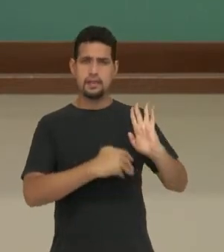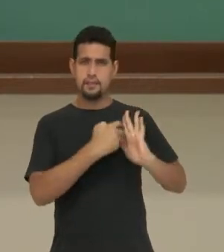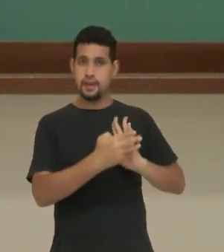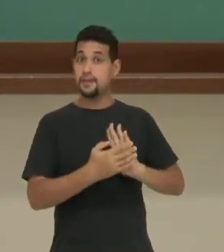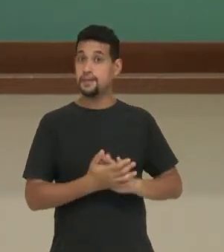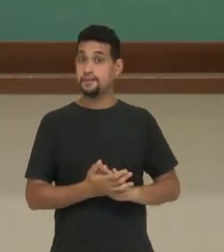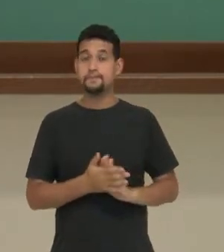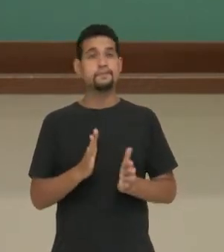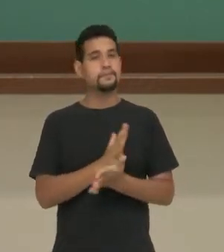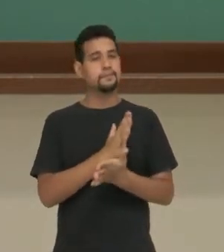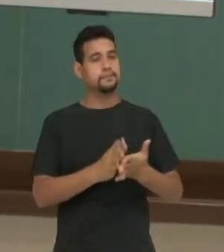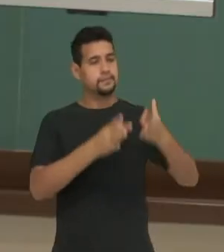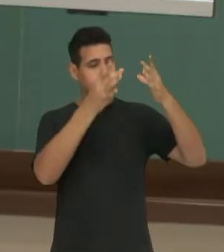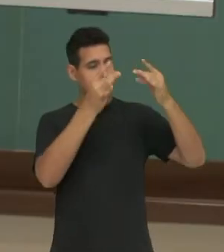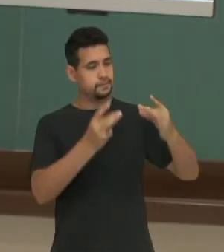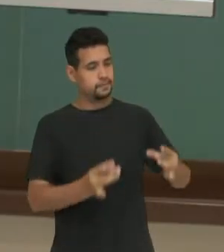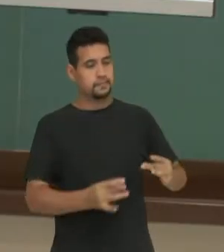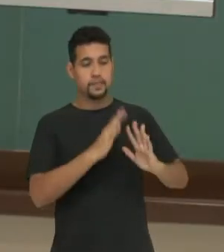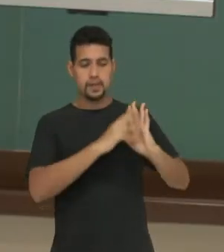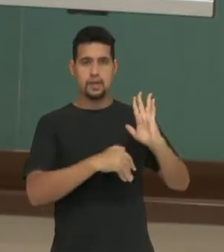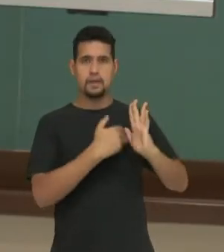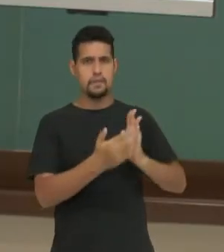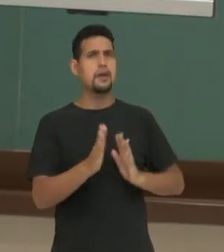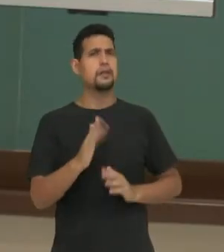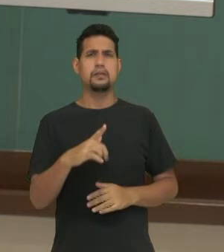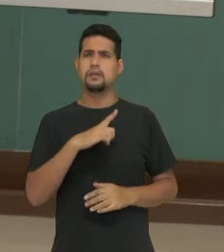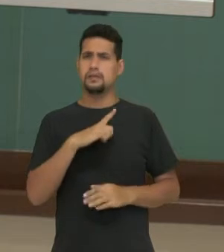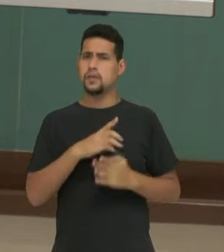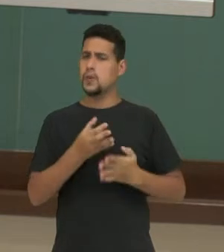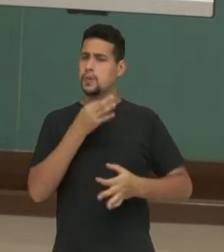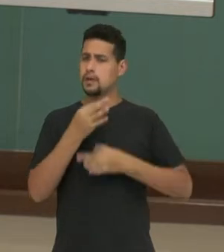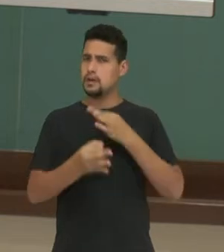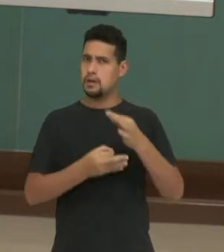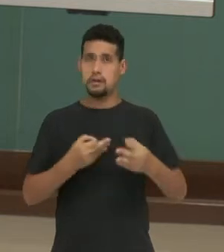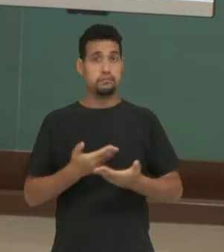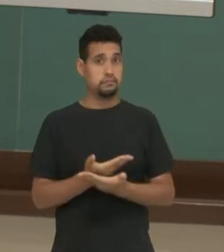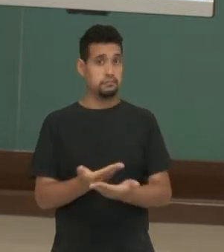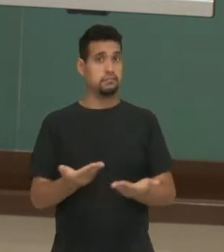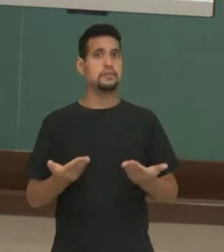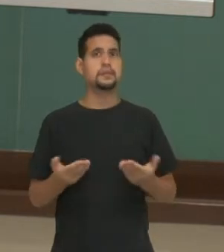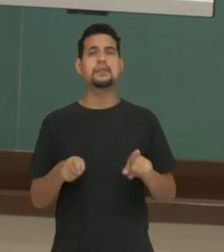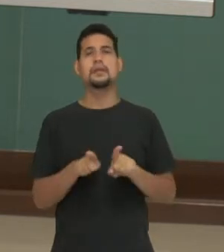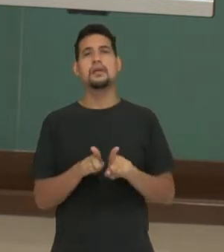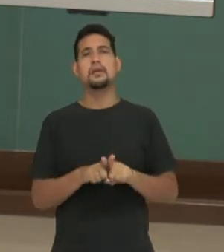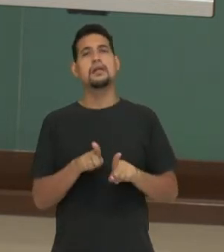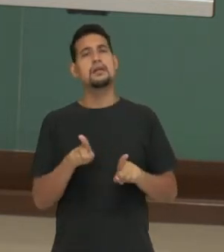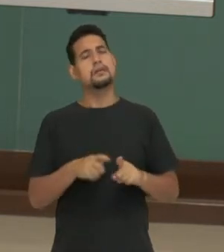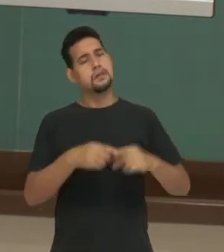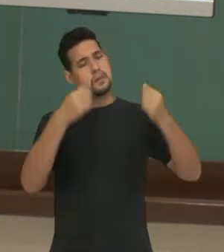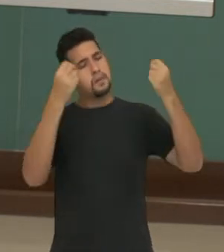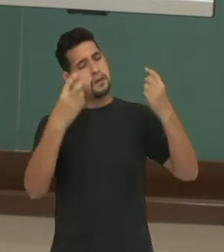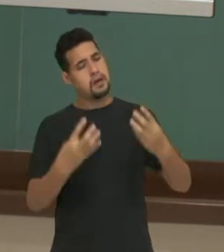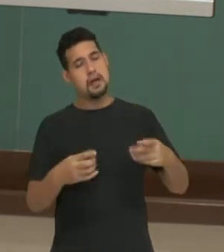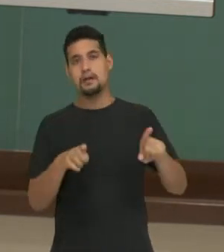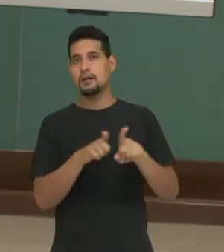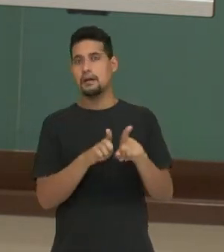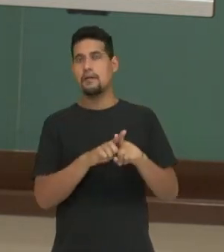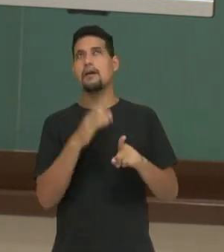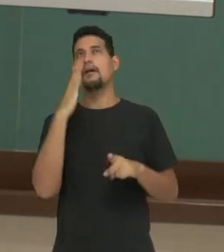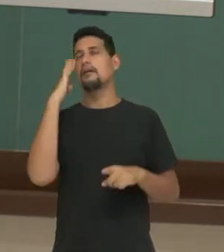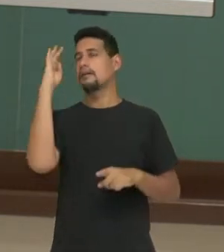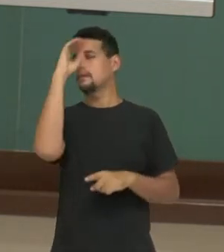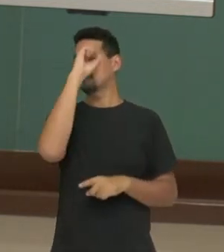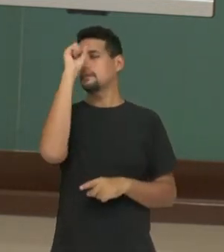Né? Alguns elementos dessa tabela a gente já tinha sugerido para vocês, né? Para você fundamentar, para semear aí